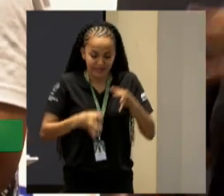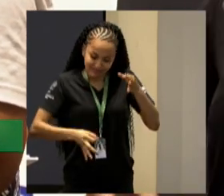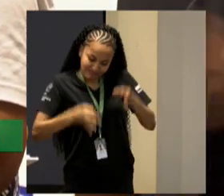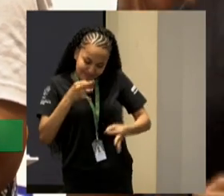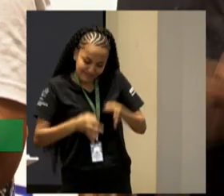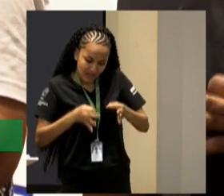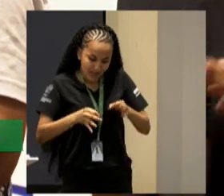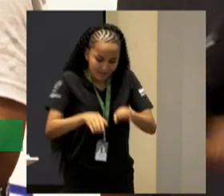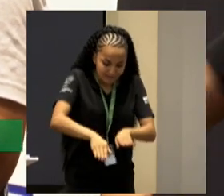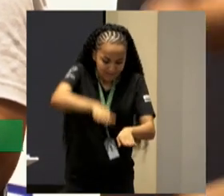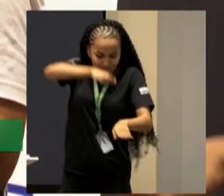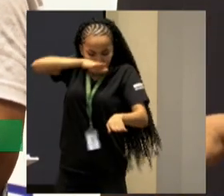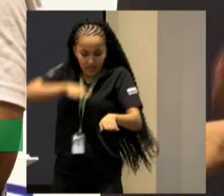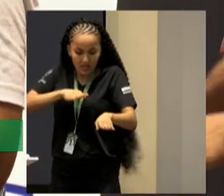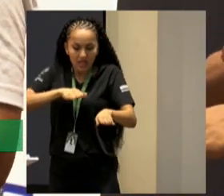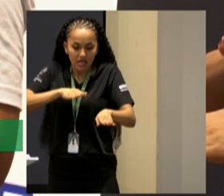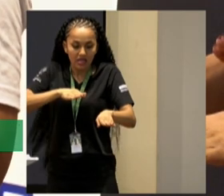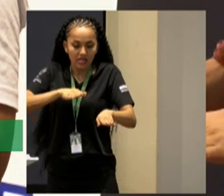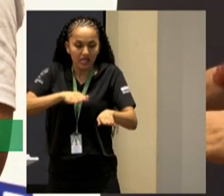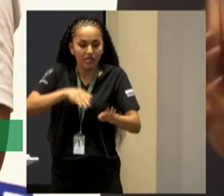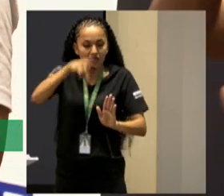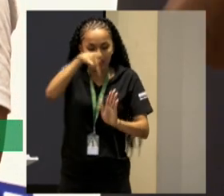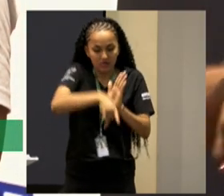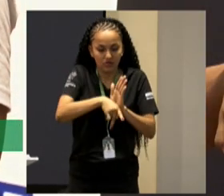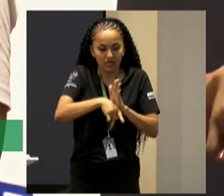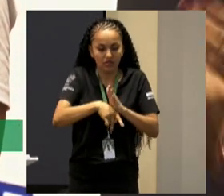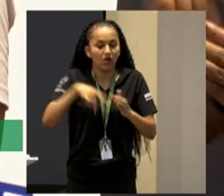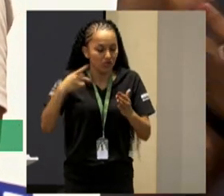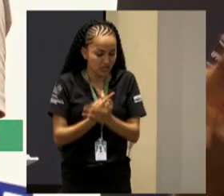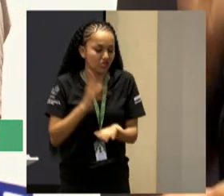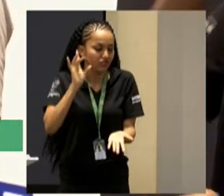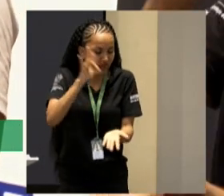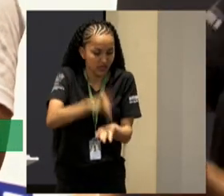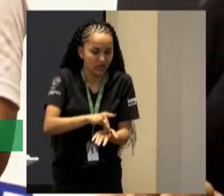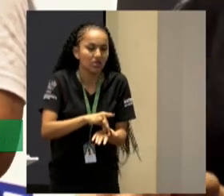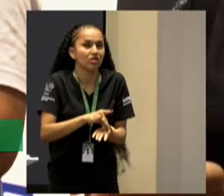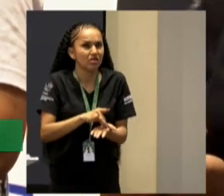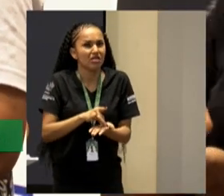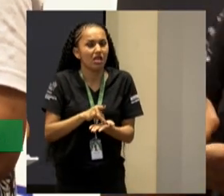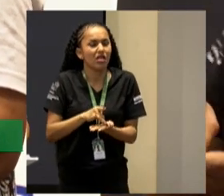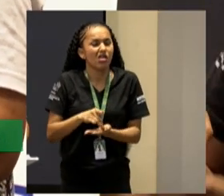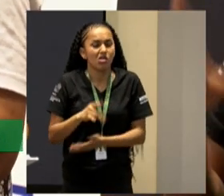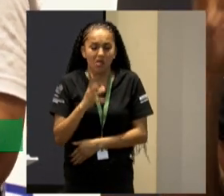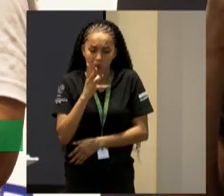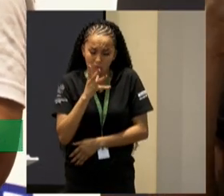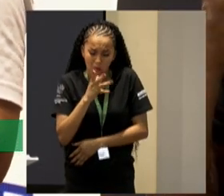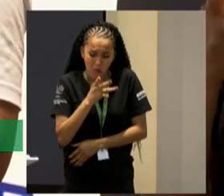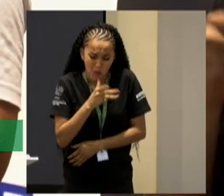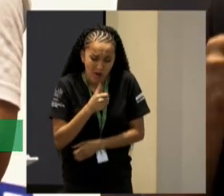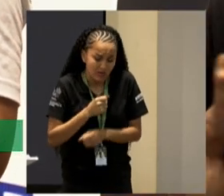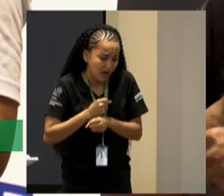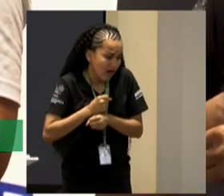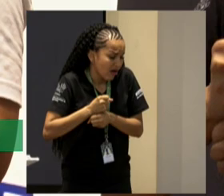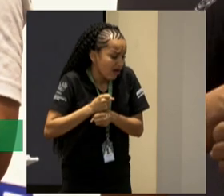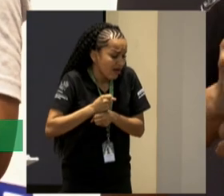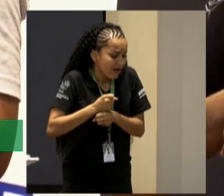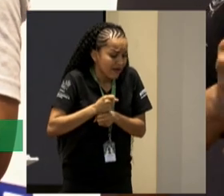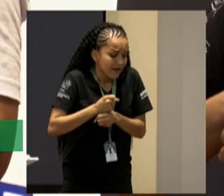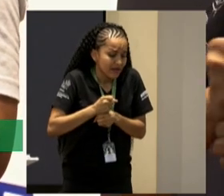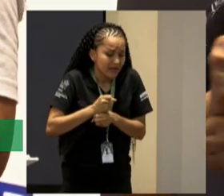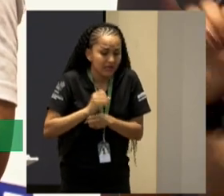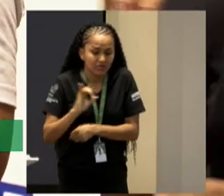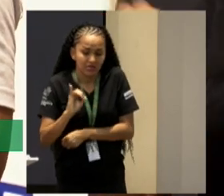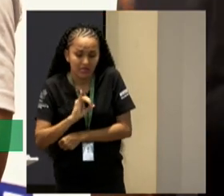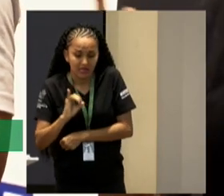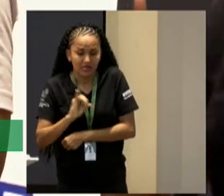Justiça recue e coloque o projeto em tramitação. Levamos muito tempo, tanto tempo que o de